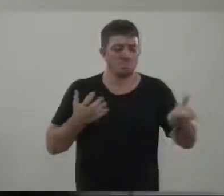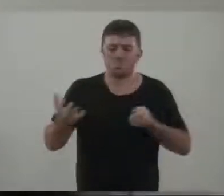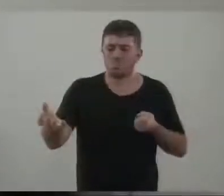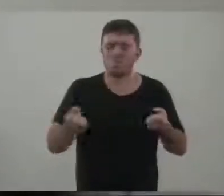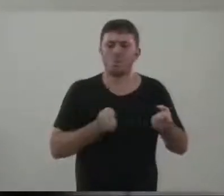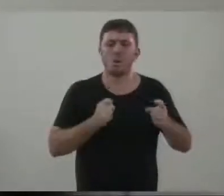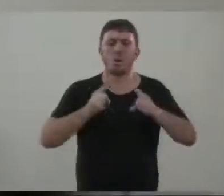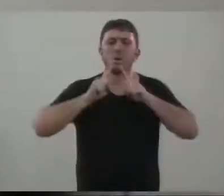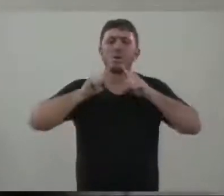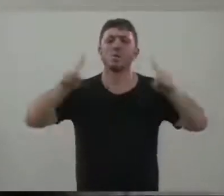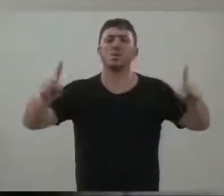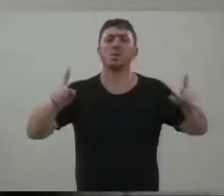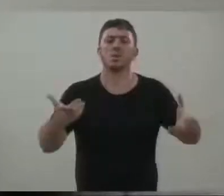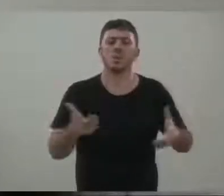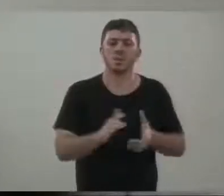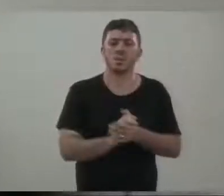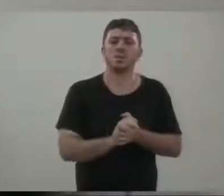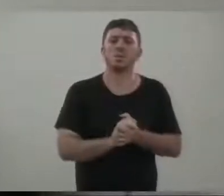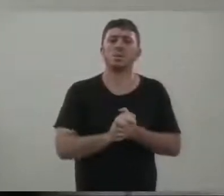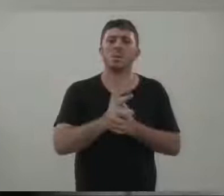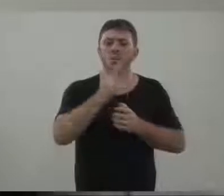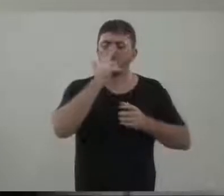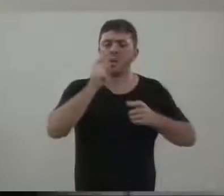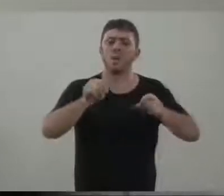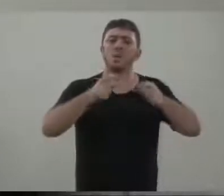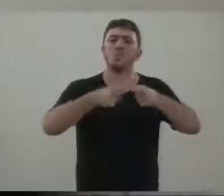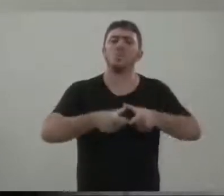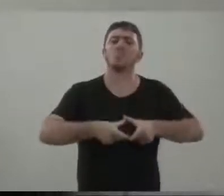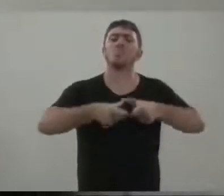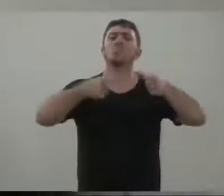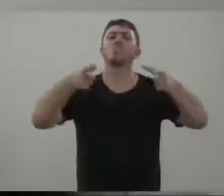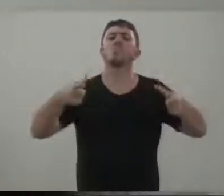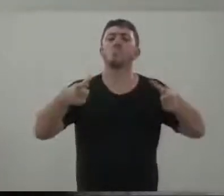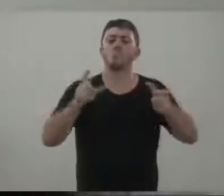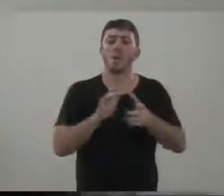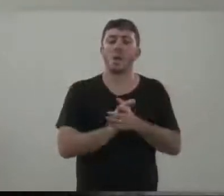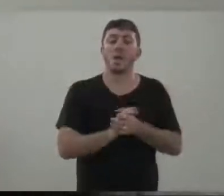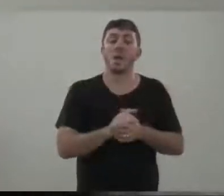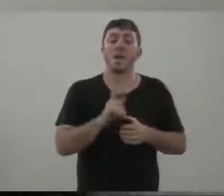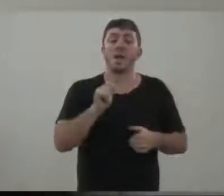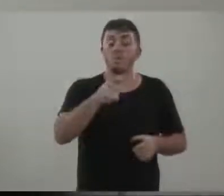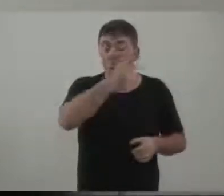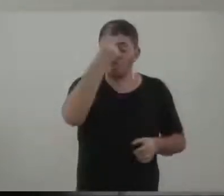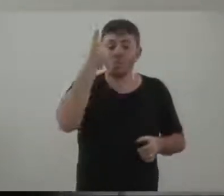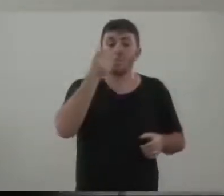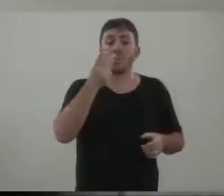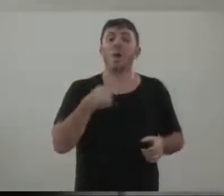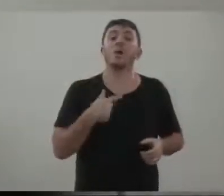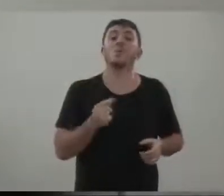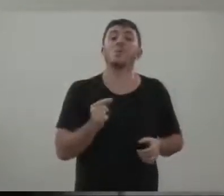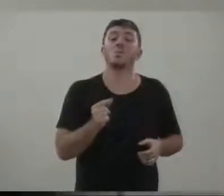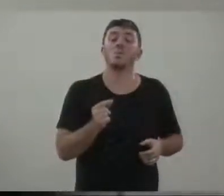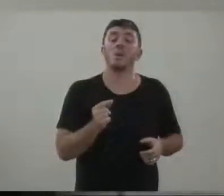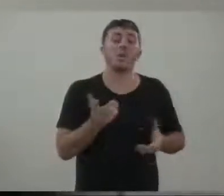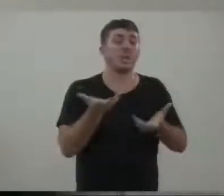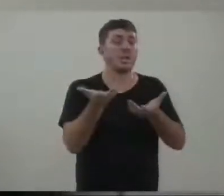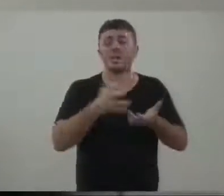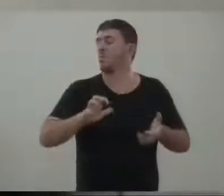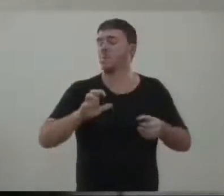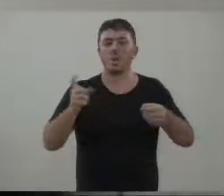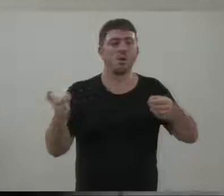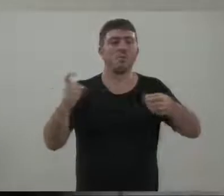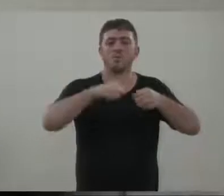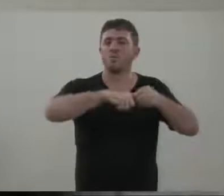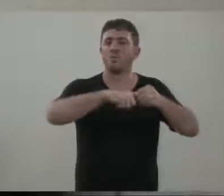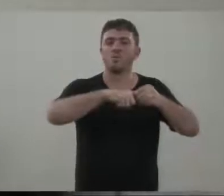maioria bastante clara, né, bastante consistente a favor de não ter aulas no ano de